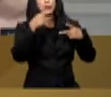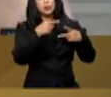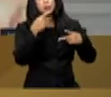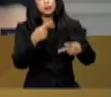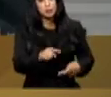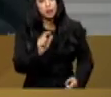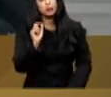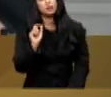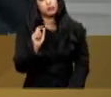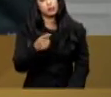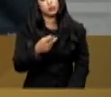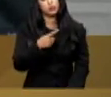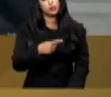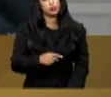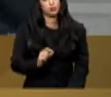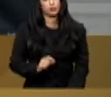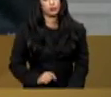que